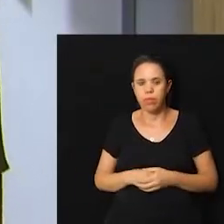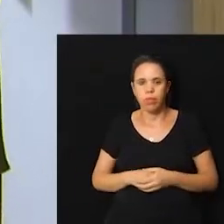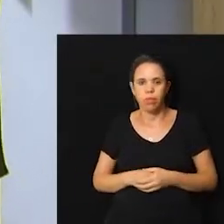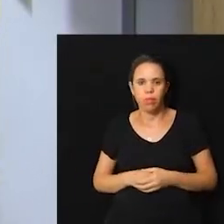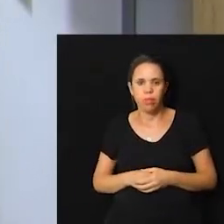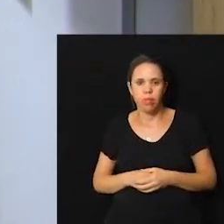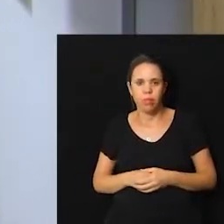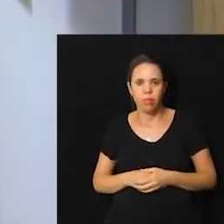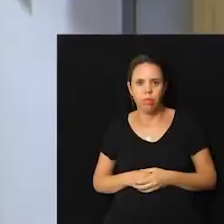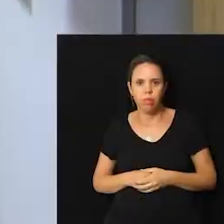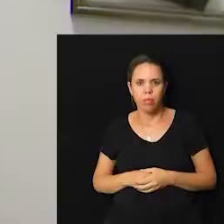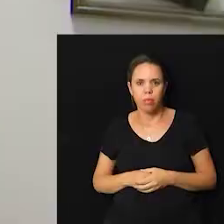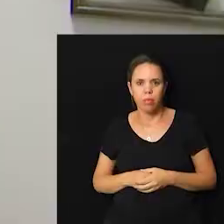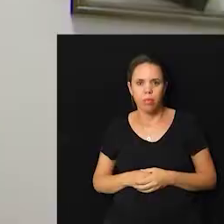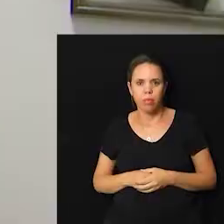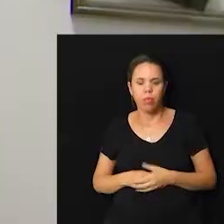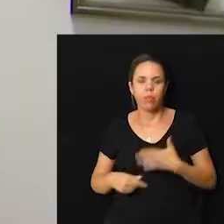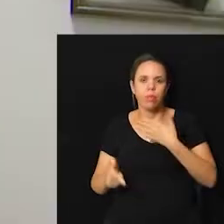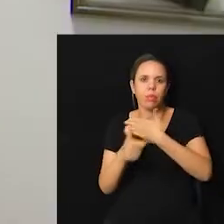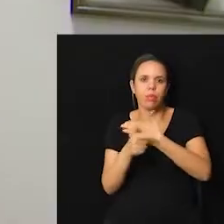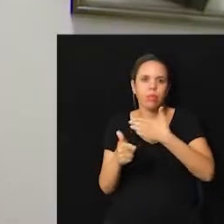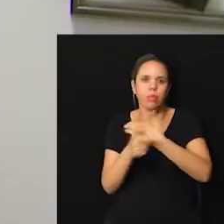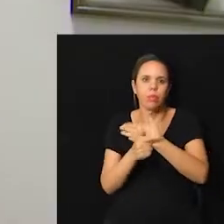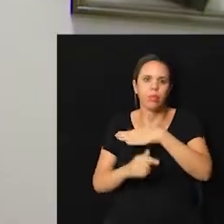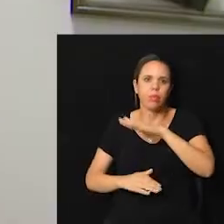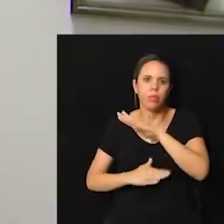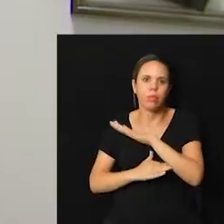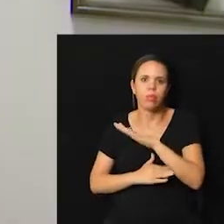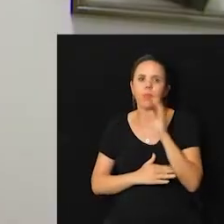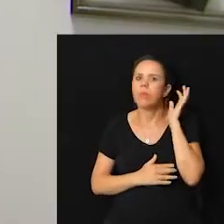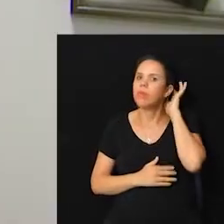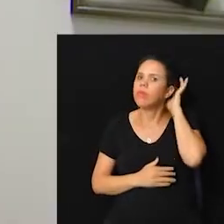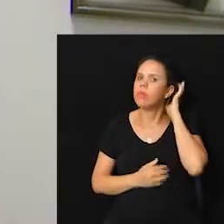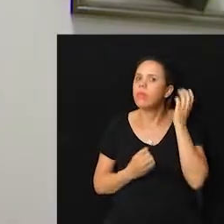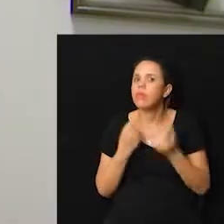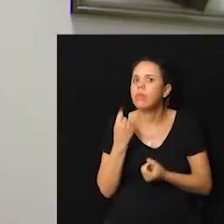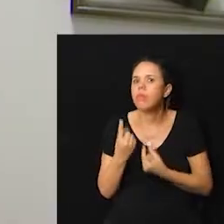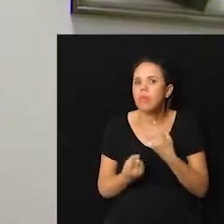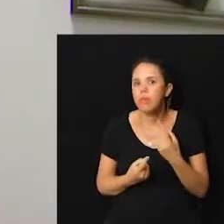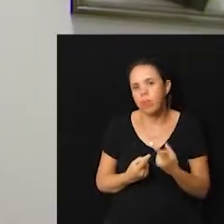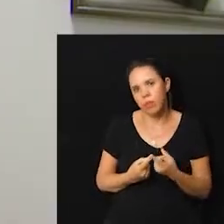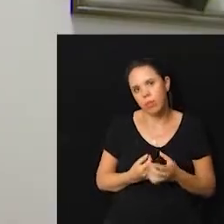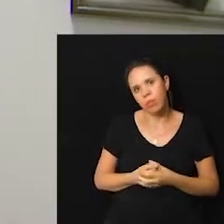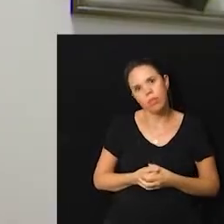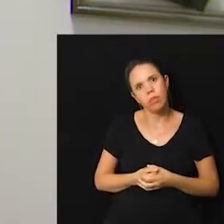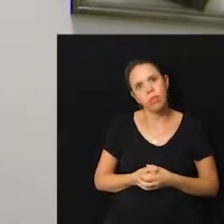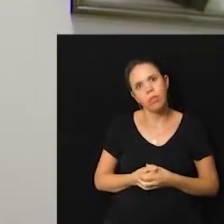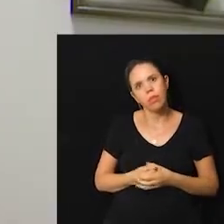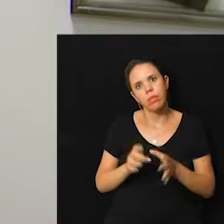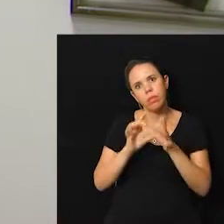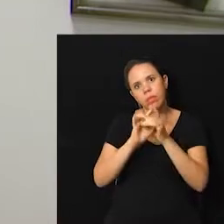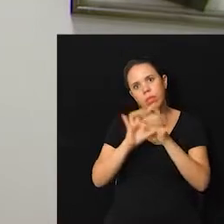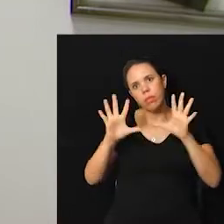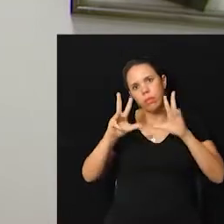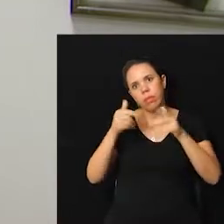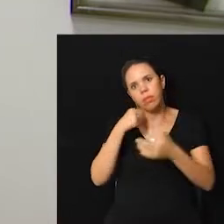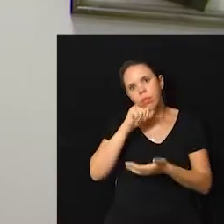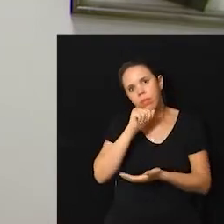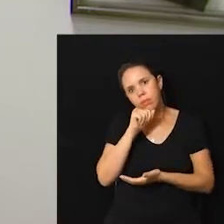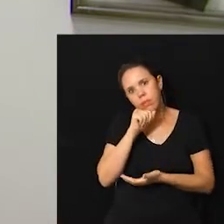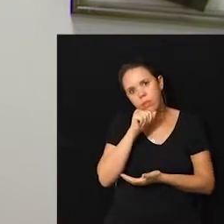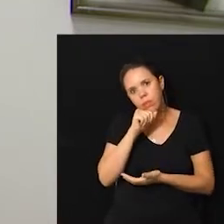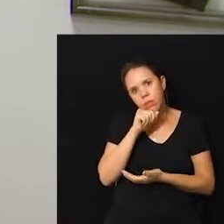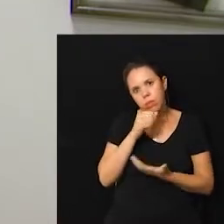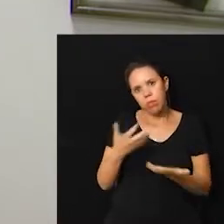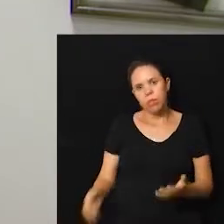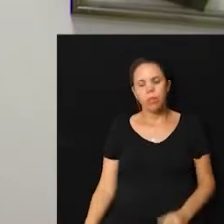muito grande futuramente. Esse é o papel do Legislativo, um dos papéis do Legislativo e nós estamos à disposição de todas as mães.